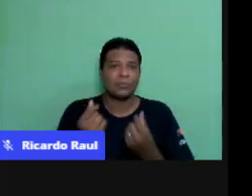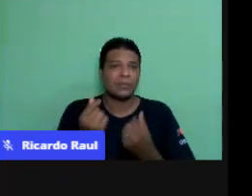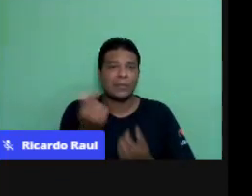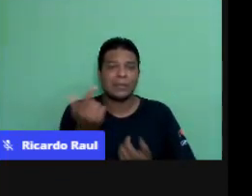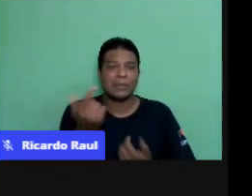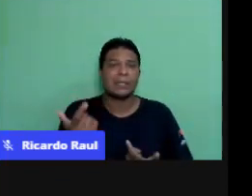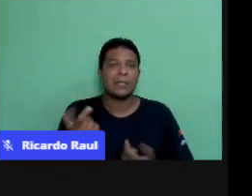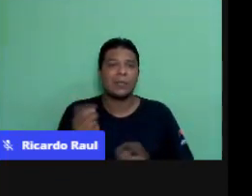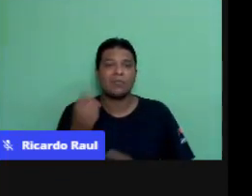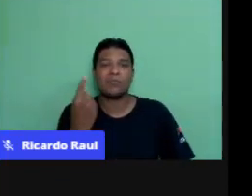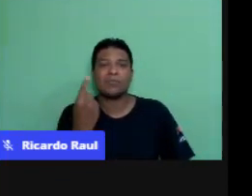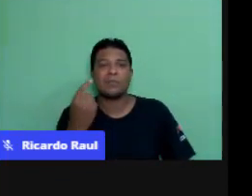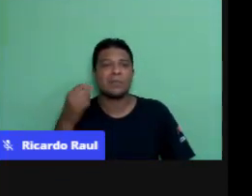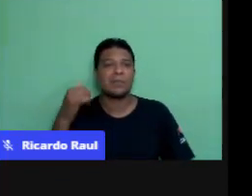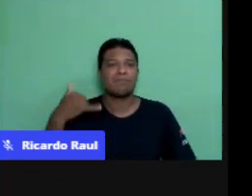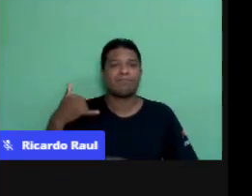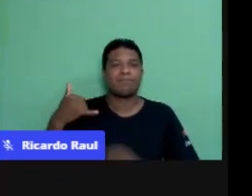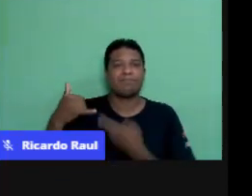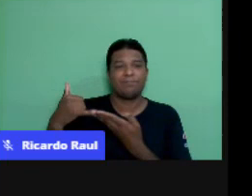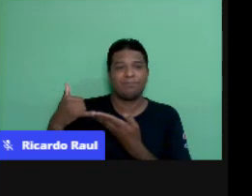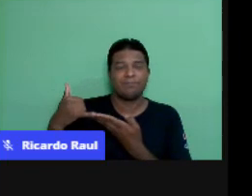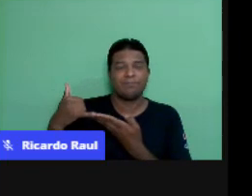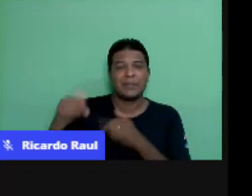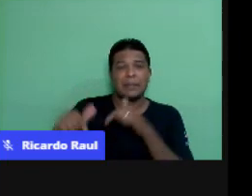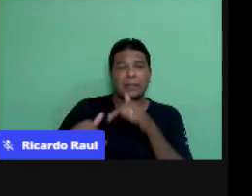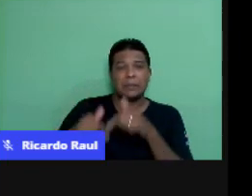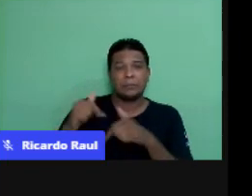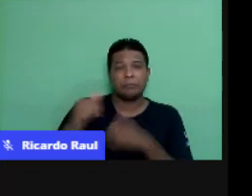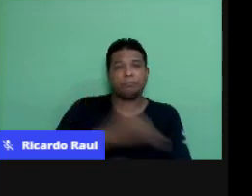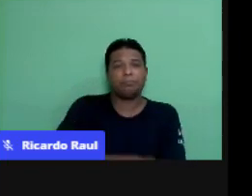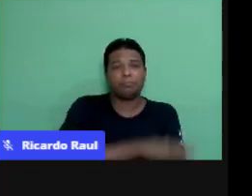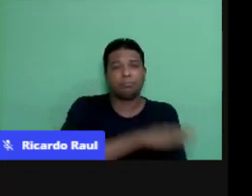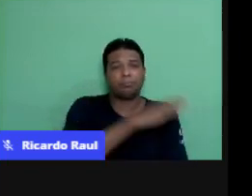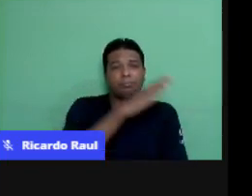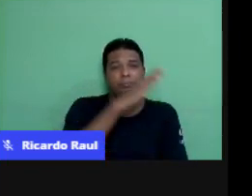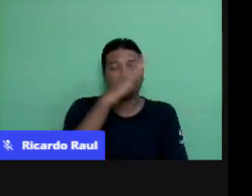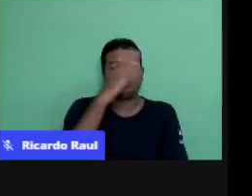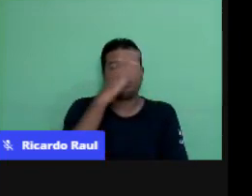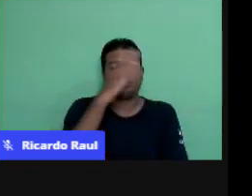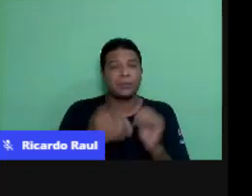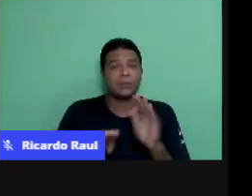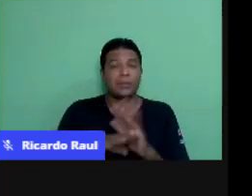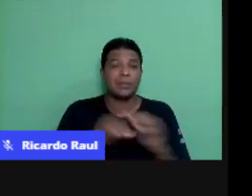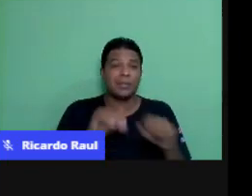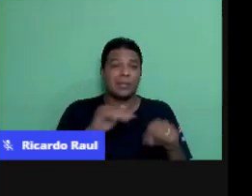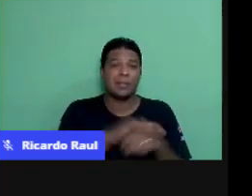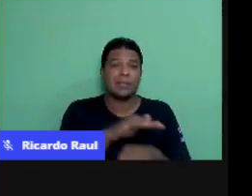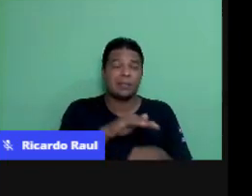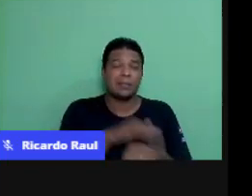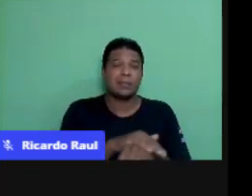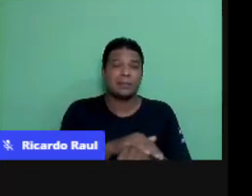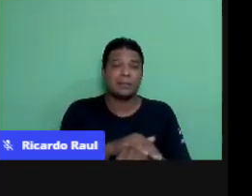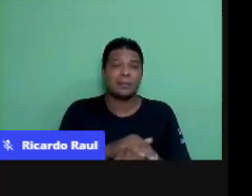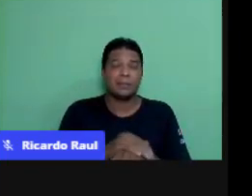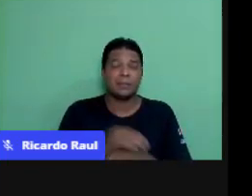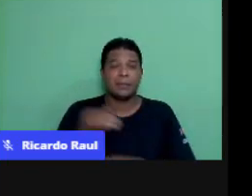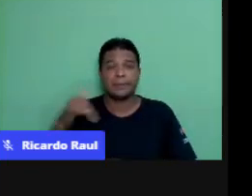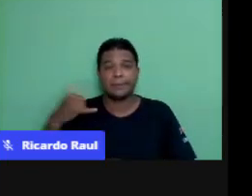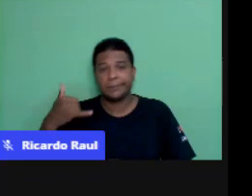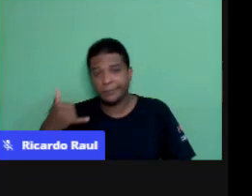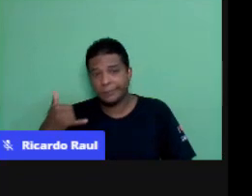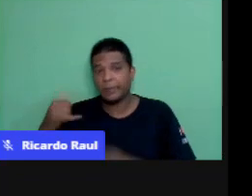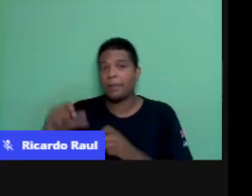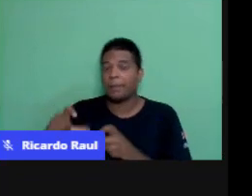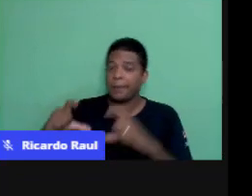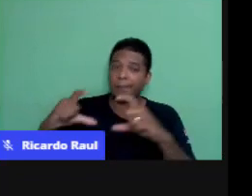um telefone, esse pai trabalha o dia inteiro, ele chega à noite. É lógico que ele não vai pegar ainda o celular, tirar uma